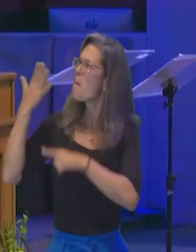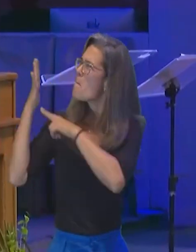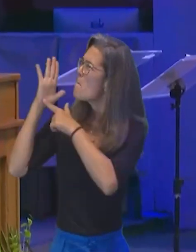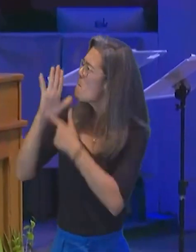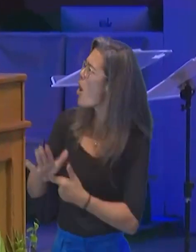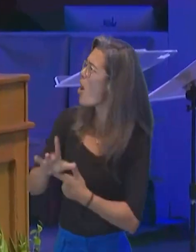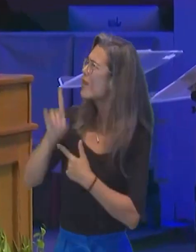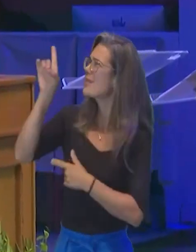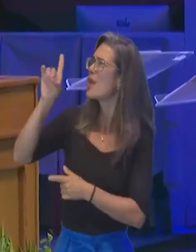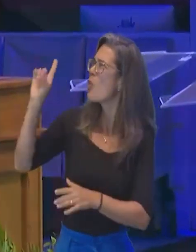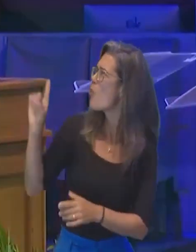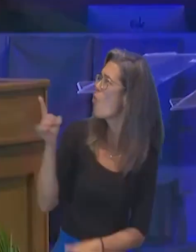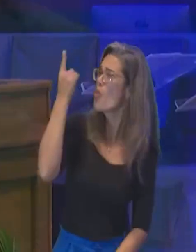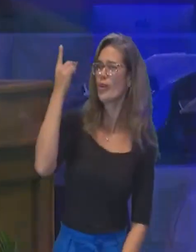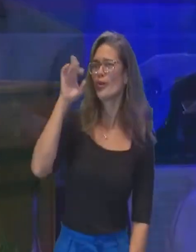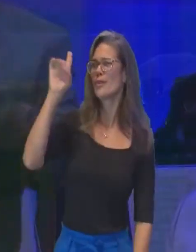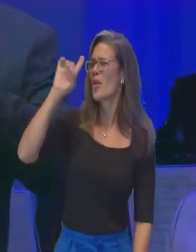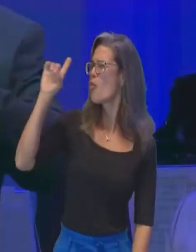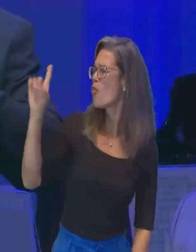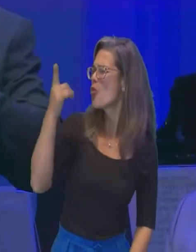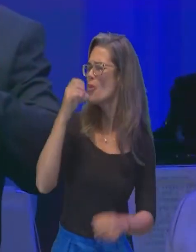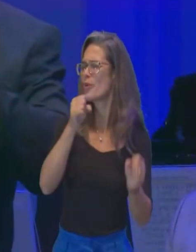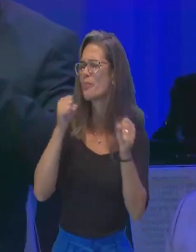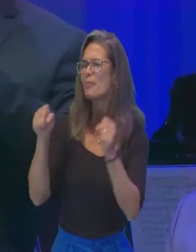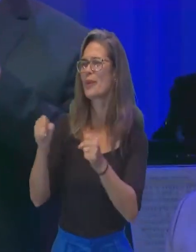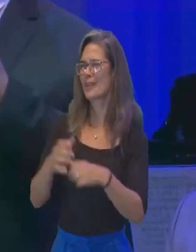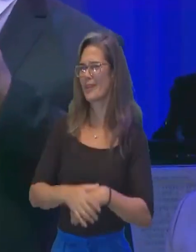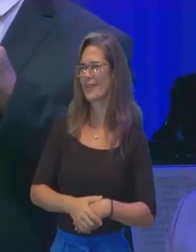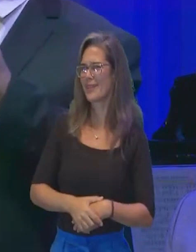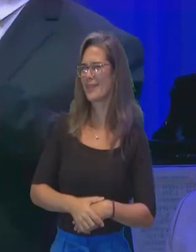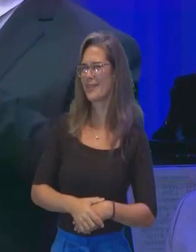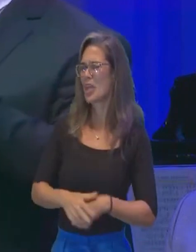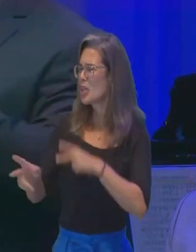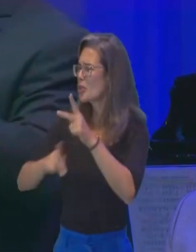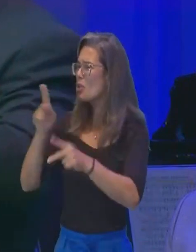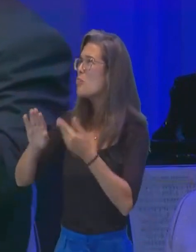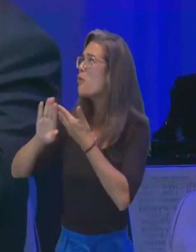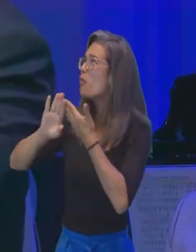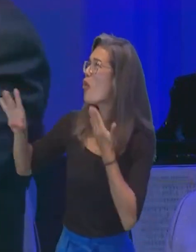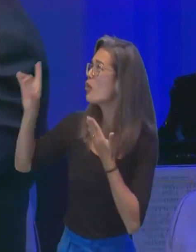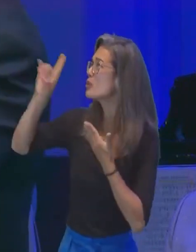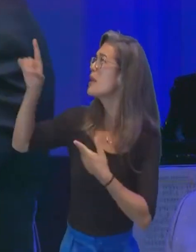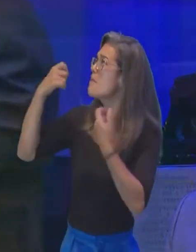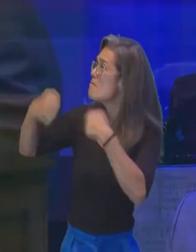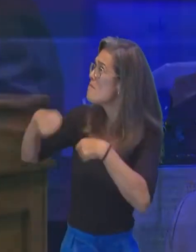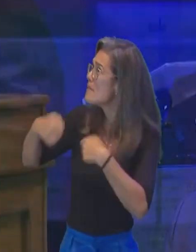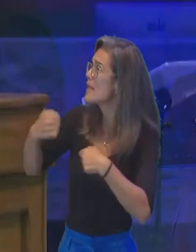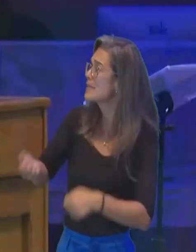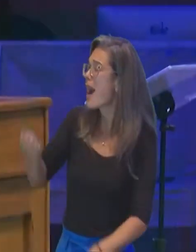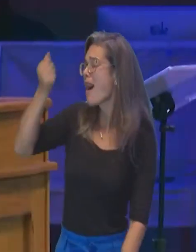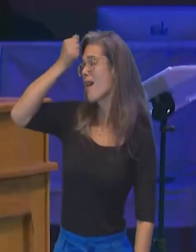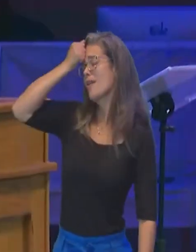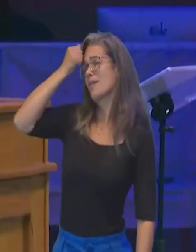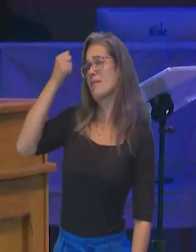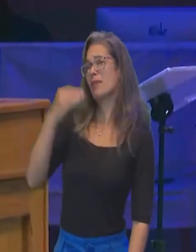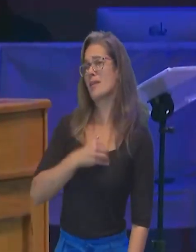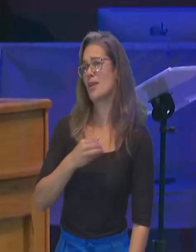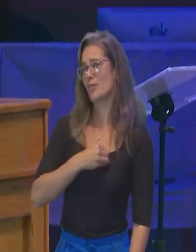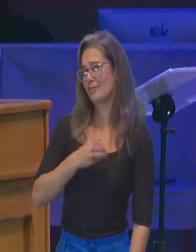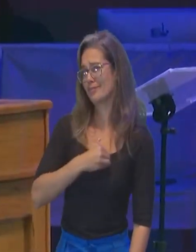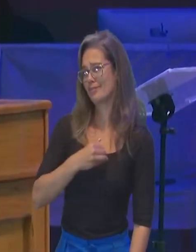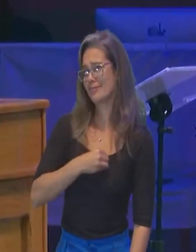povo que só Tu és Deus, Senhor. Mostra para este povo que eles estão distantes dos Teus caminhos e que eles precisam se arrepender para que